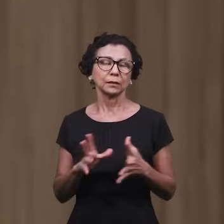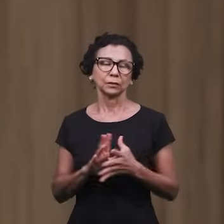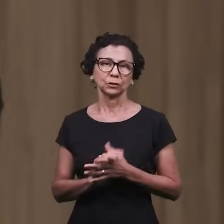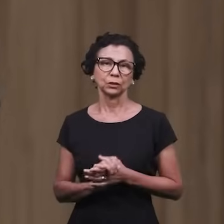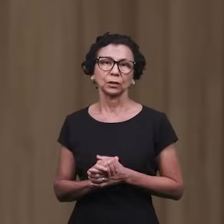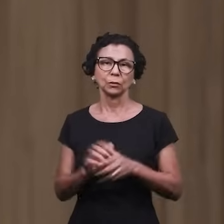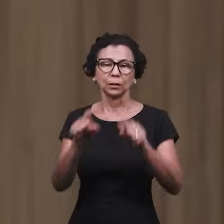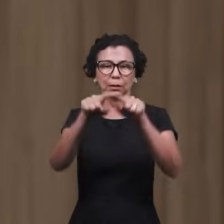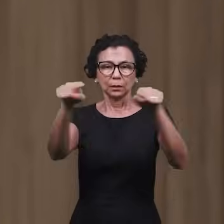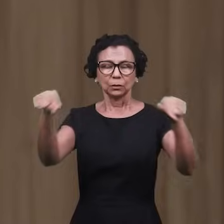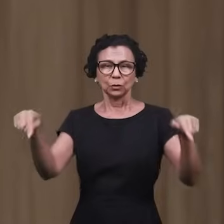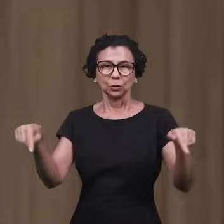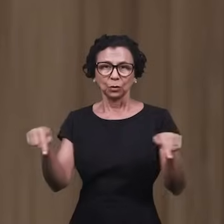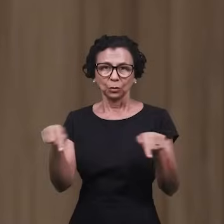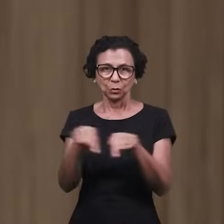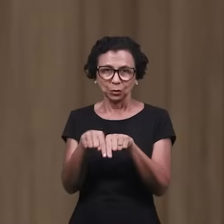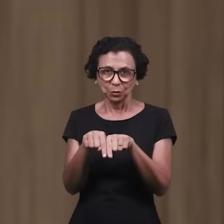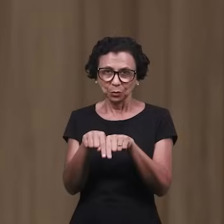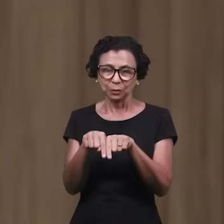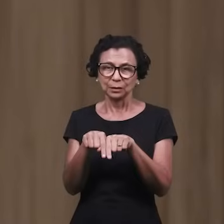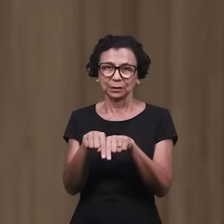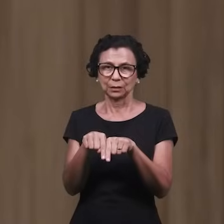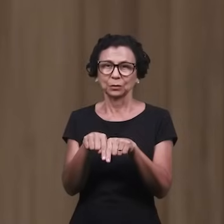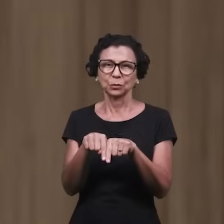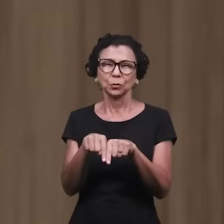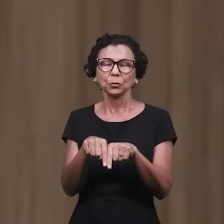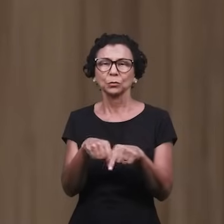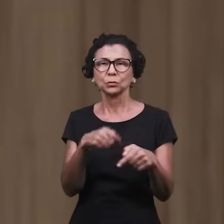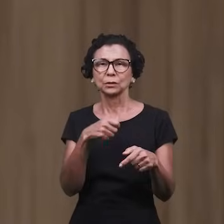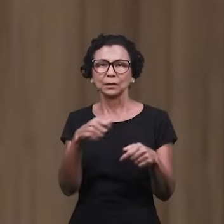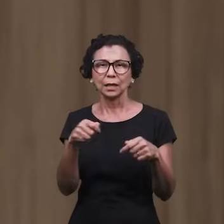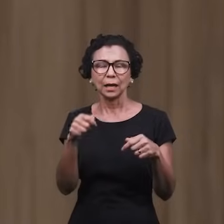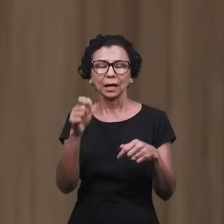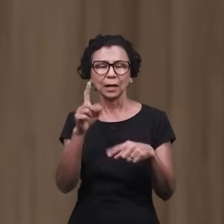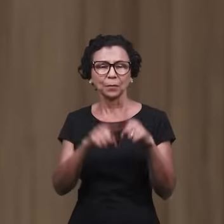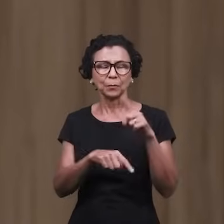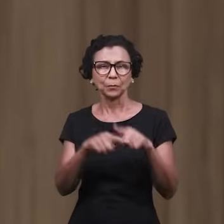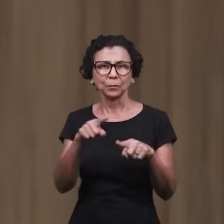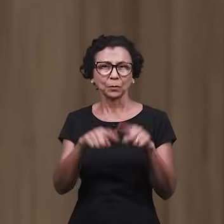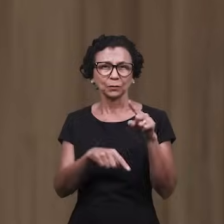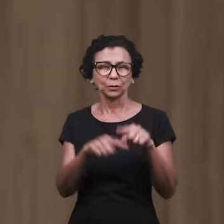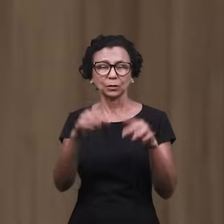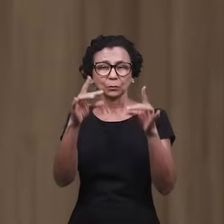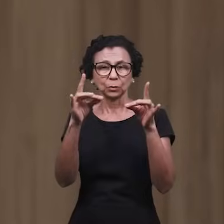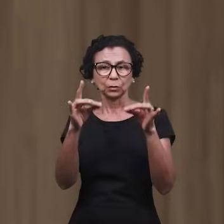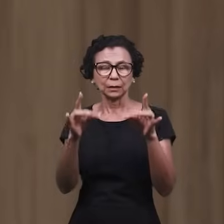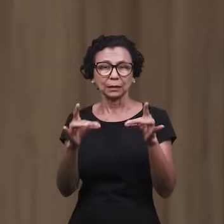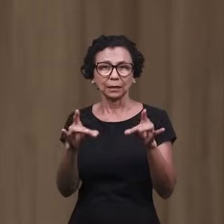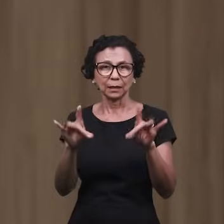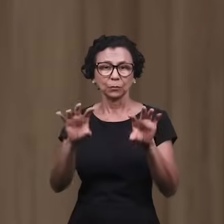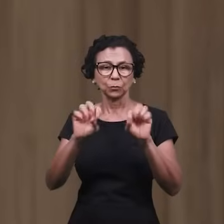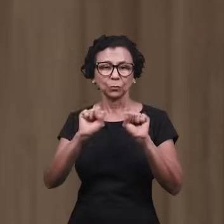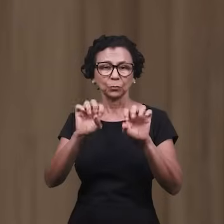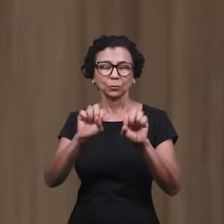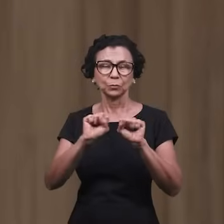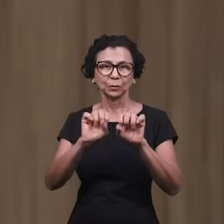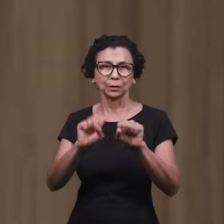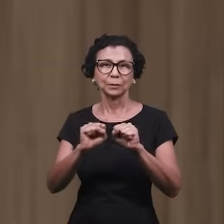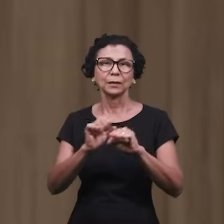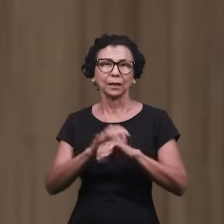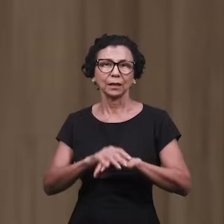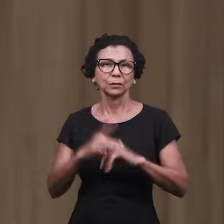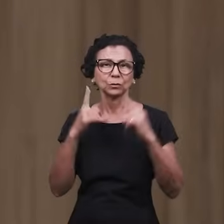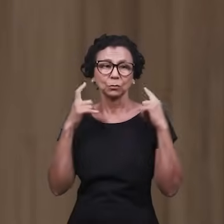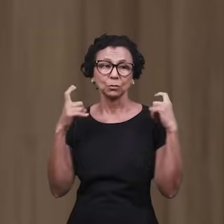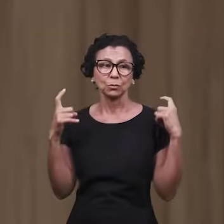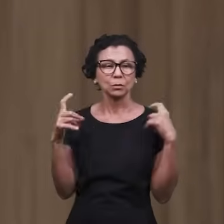para o ambiente do estúdio, é outro tipo de comportamento. Tem muitos detalhes que acabam sendo captados ali, que nós temos